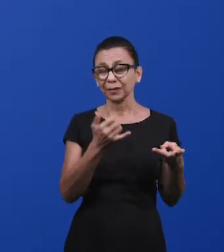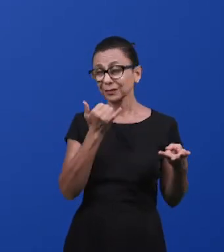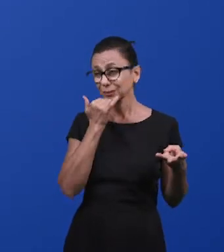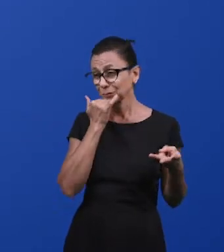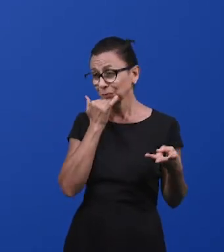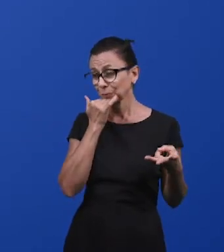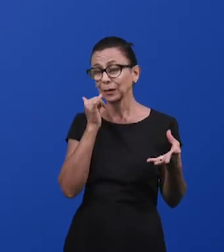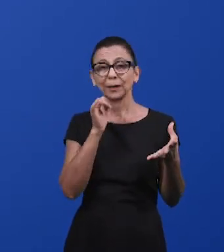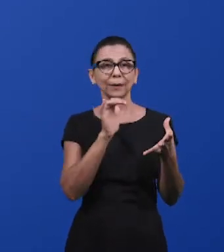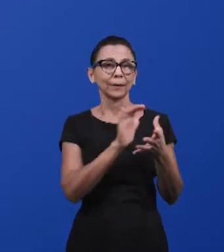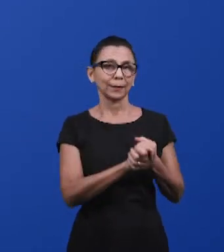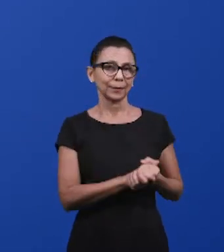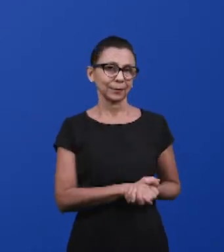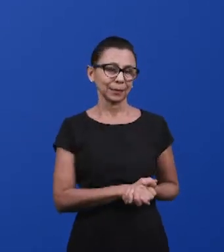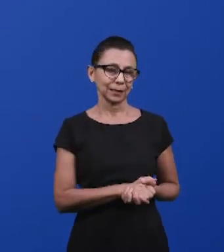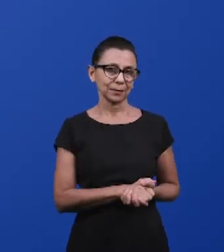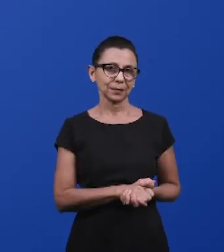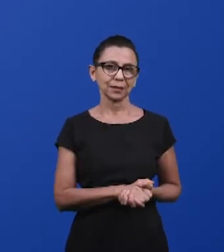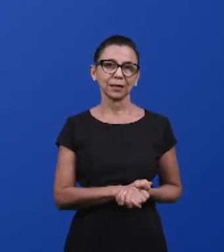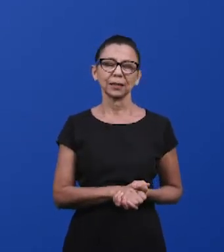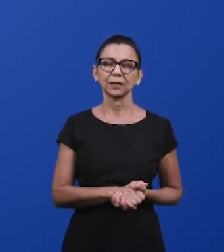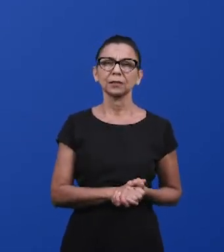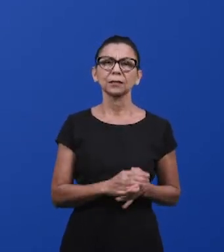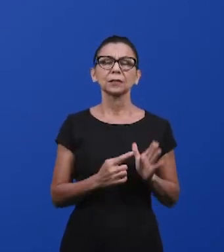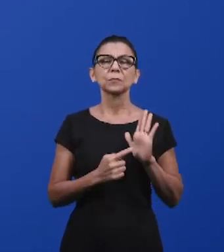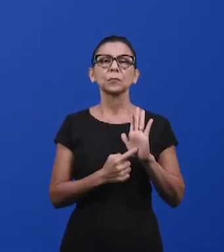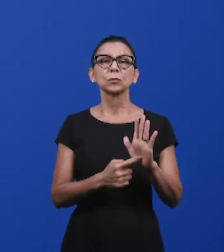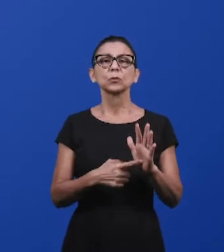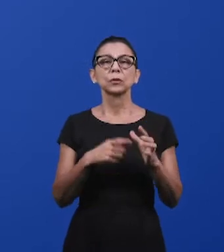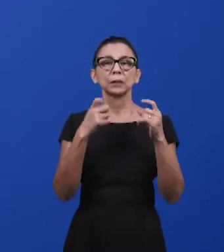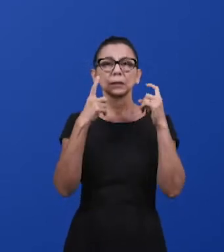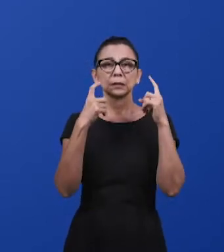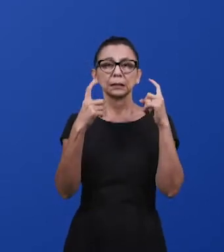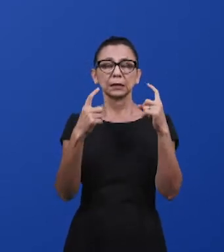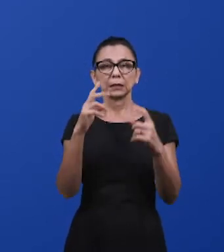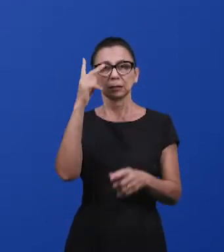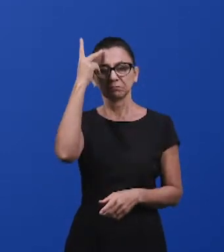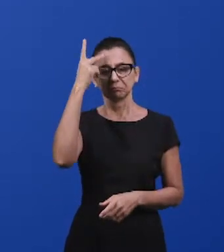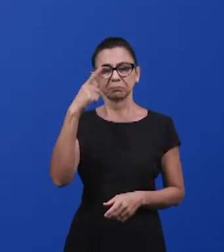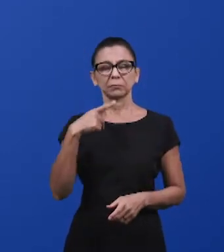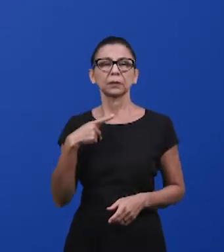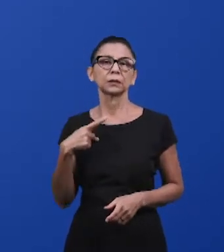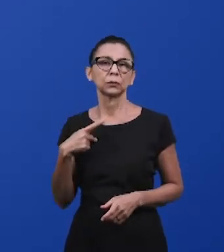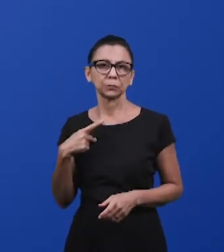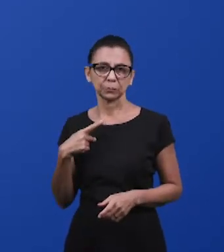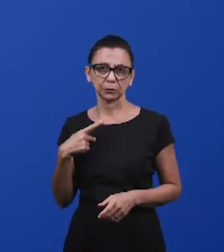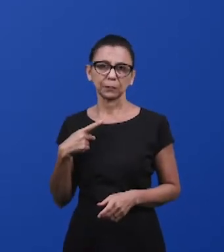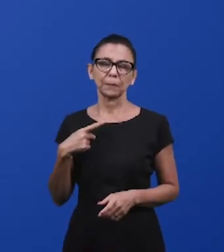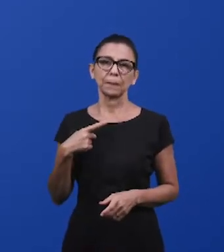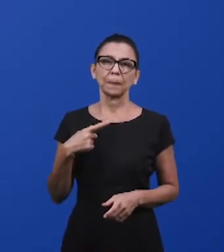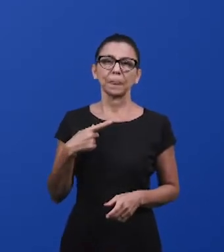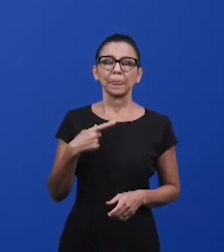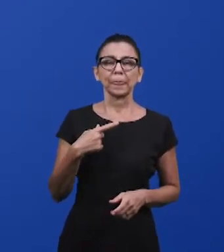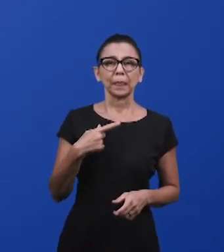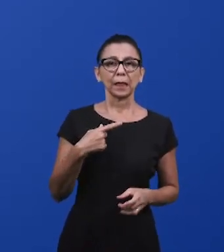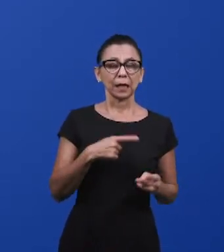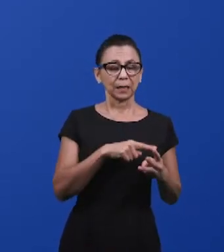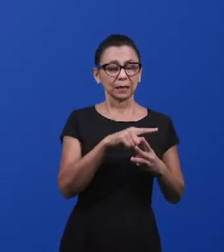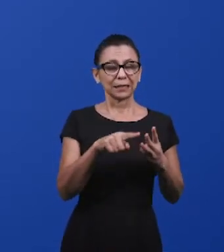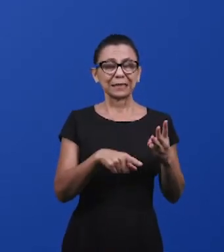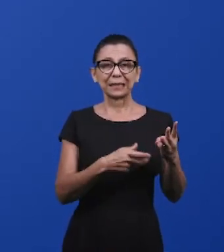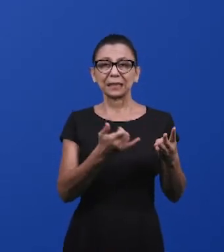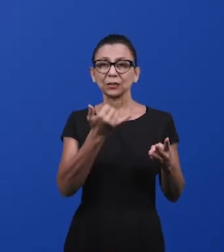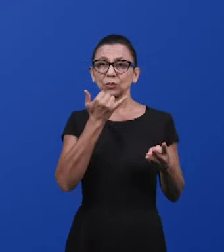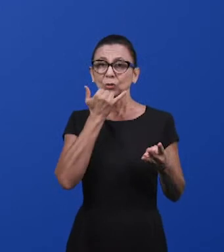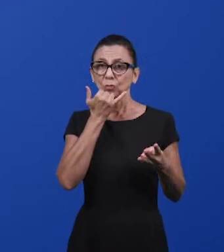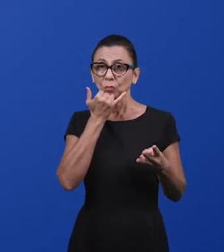desculpa, casei, nos fala também do interesse na carne. Em todas as desculpas nós vemos montado um